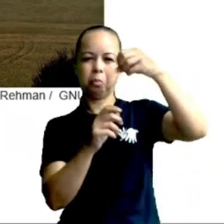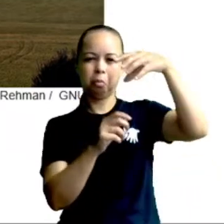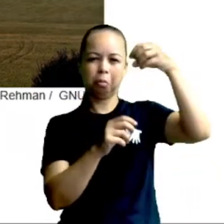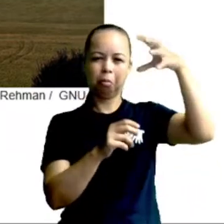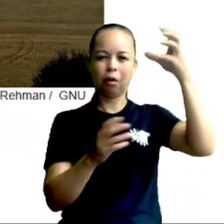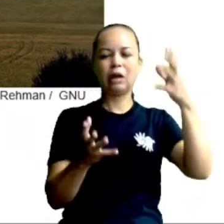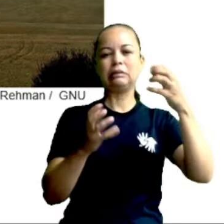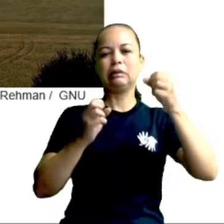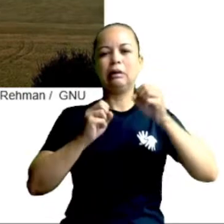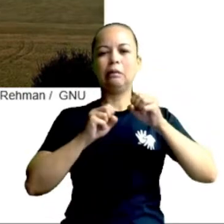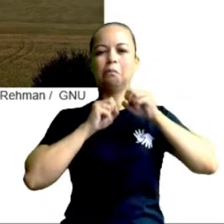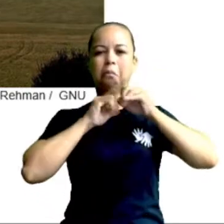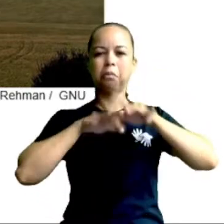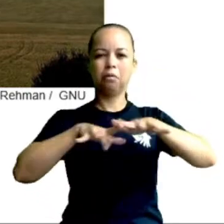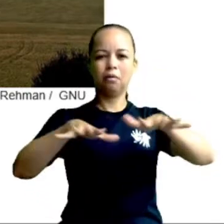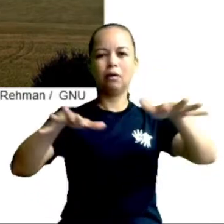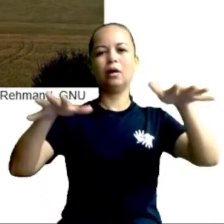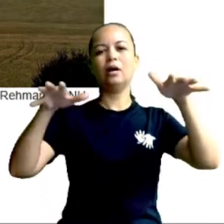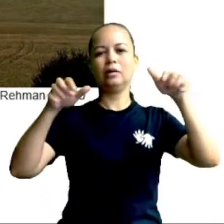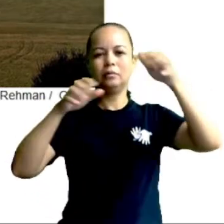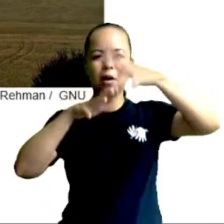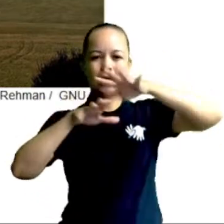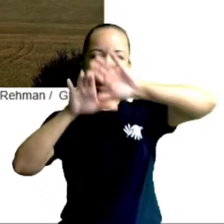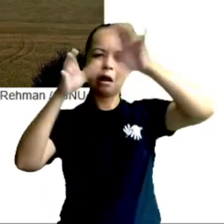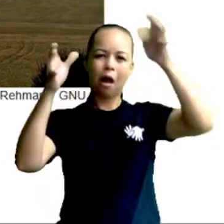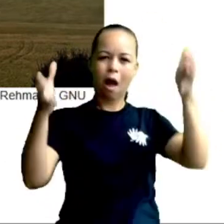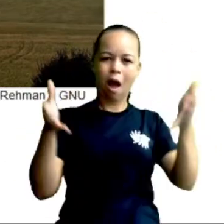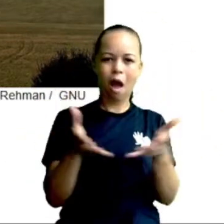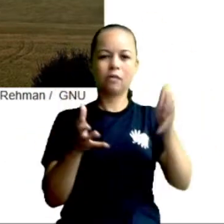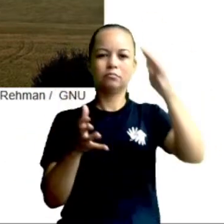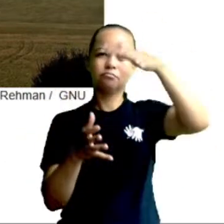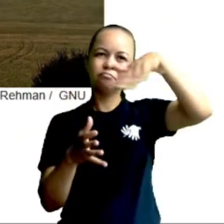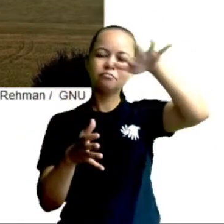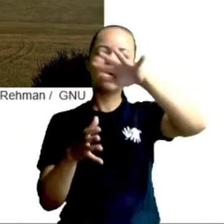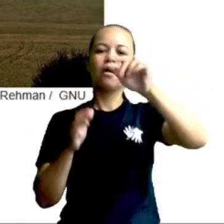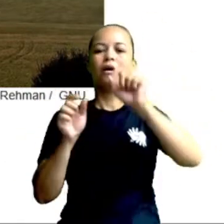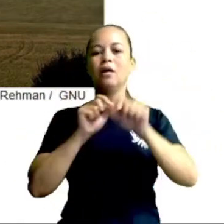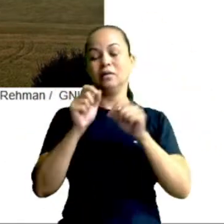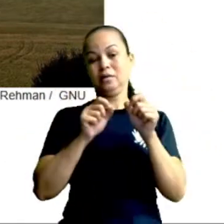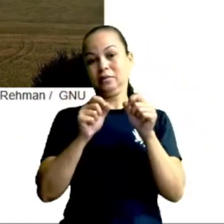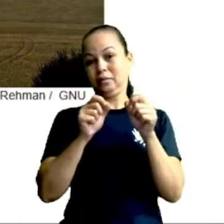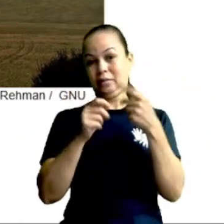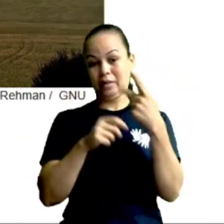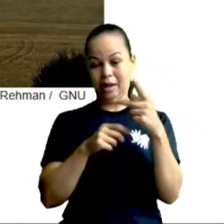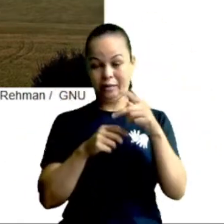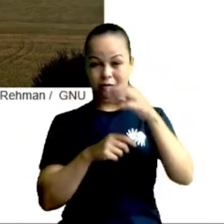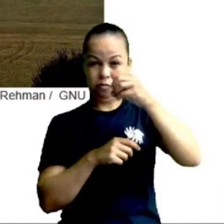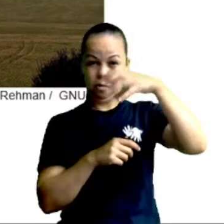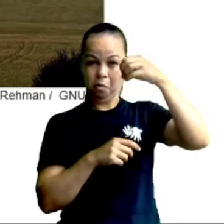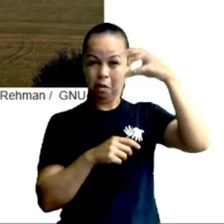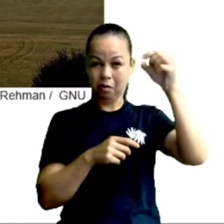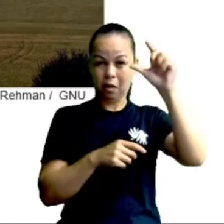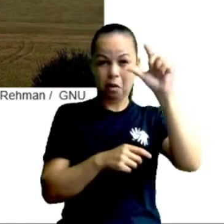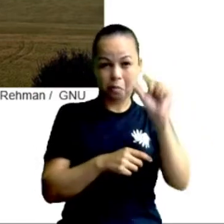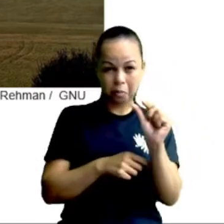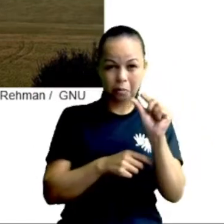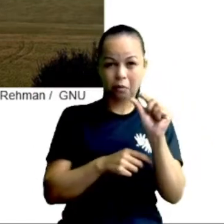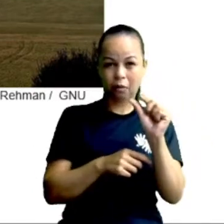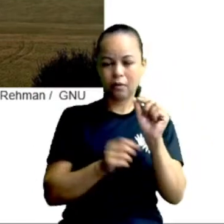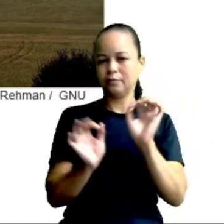né, liberando para a atmosfera, né. E essa fumaça aí, gente, não é aquela fumacinha do bem não,